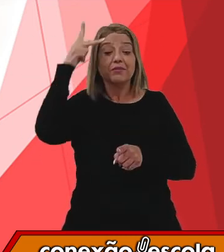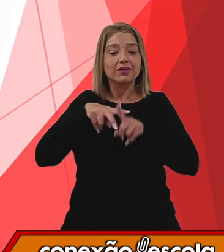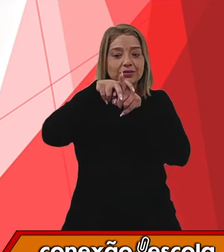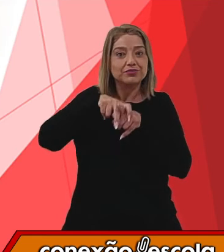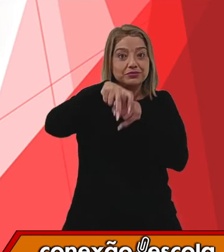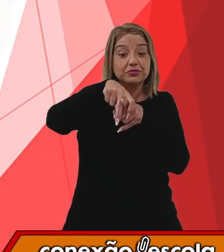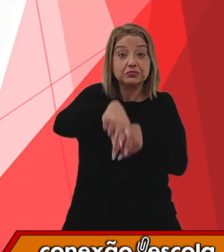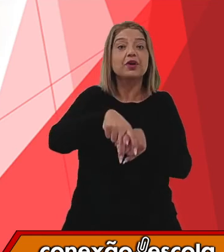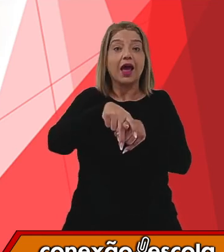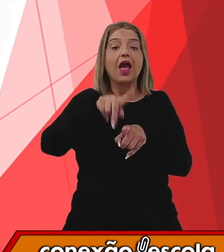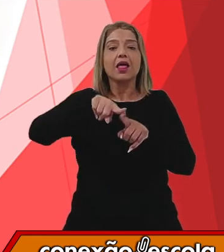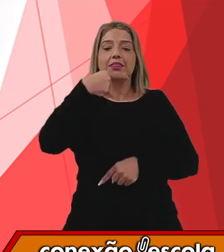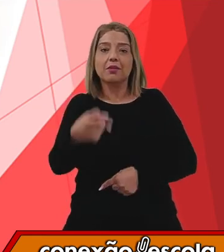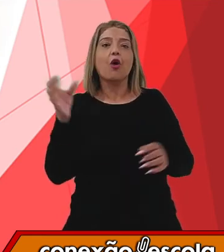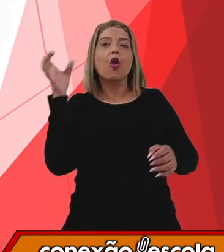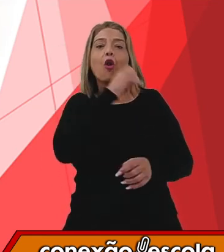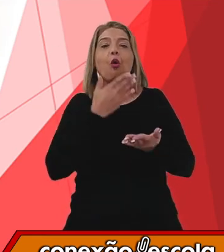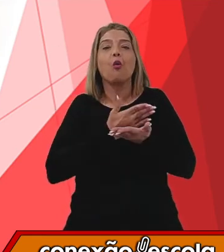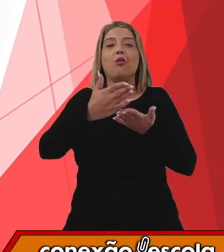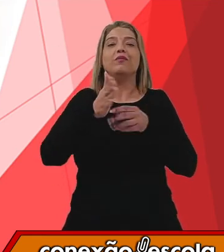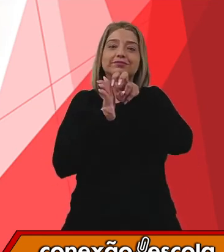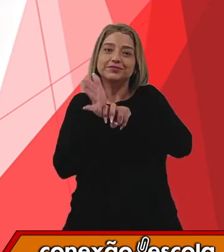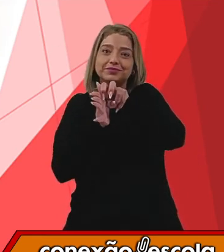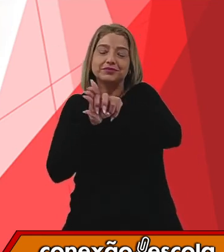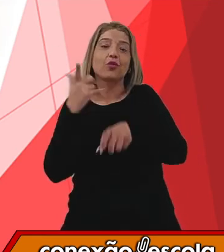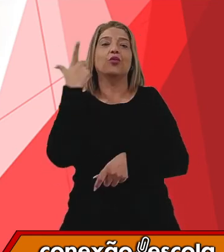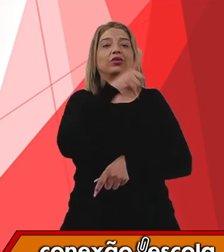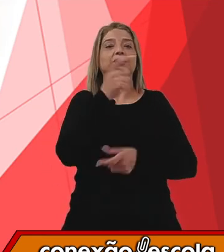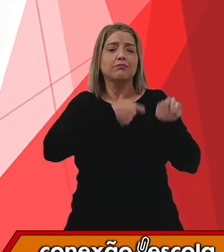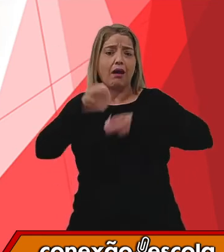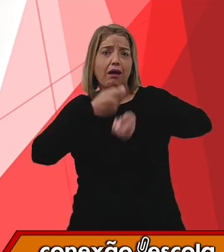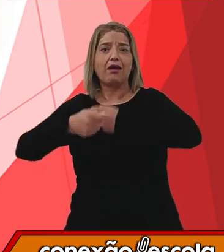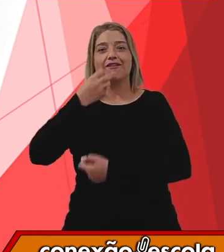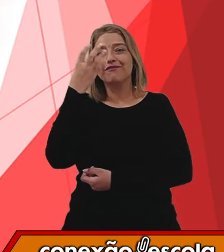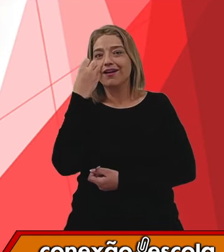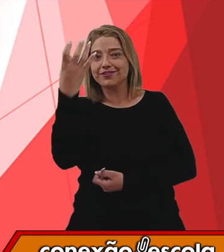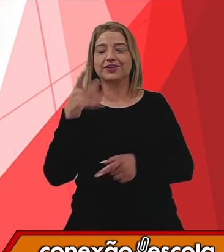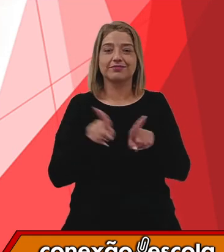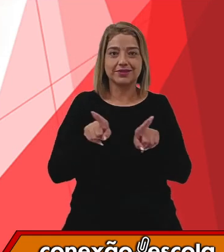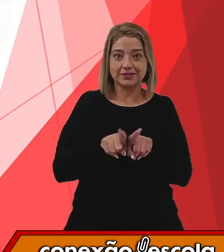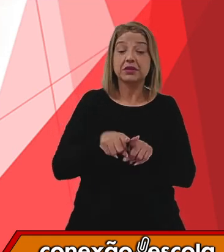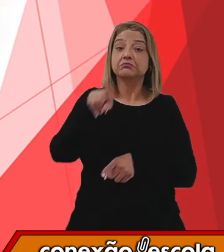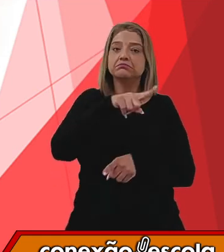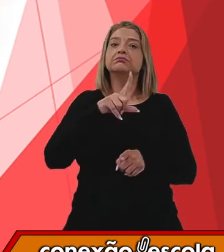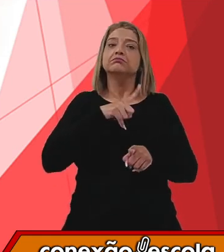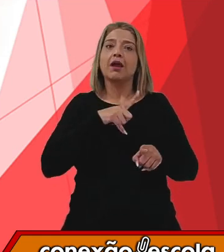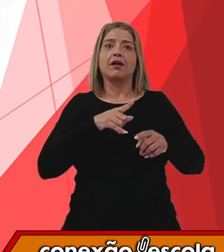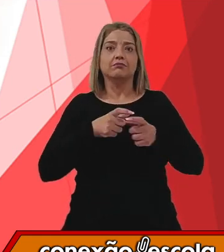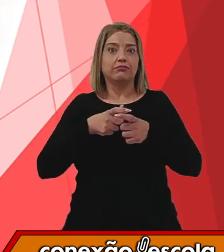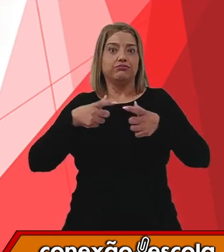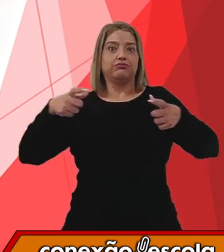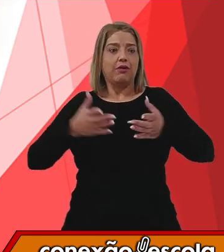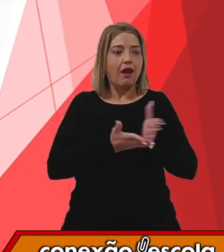para auxiliar no transporte das mercadorias. Isso tudo foi se ampliando com a construção de rodovias. E em